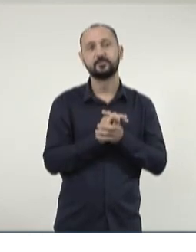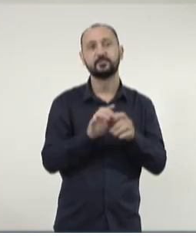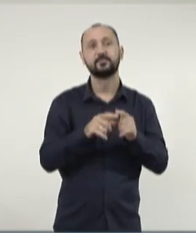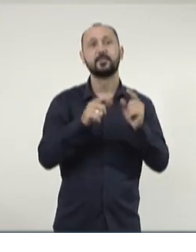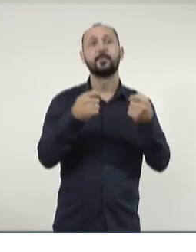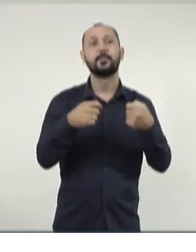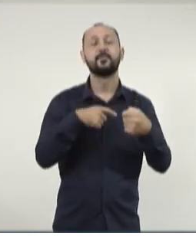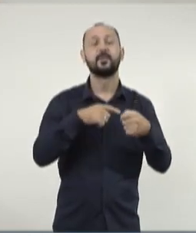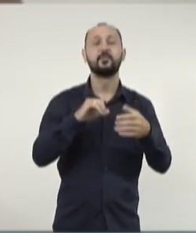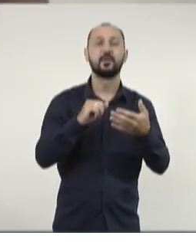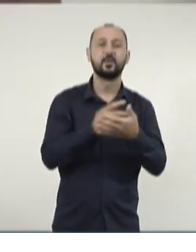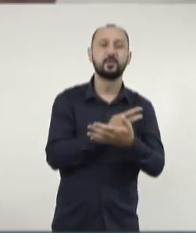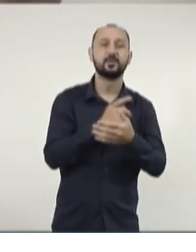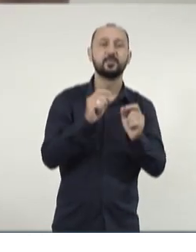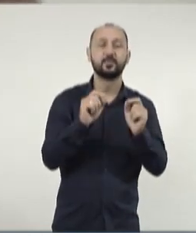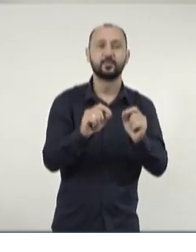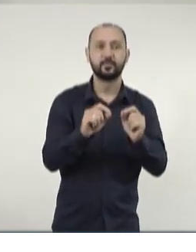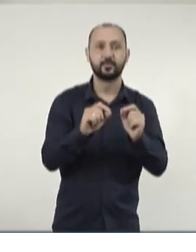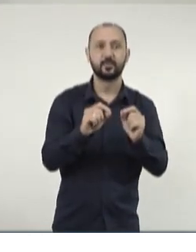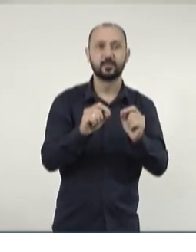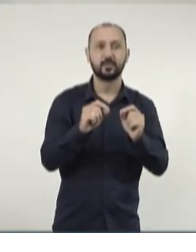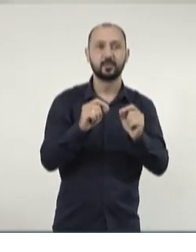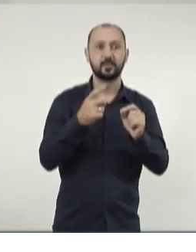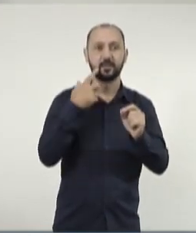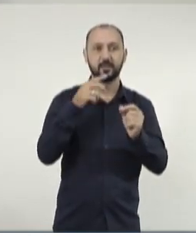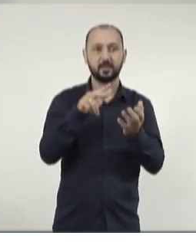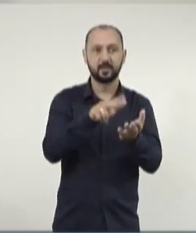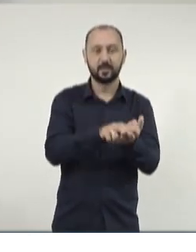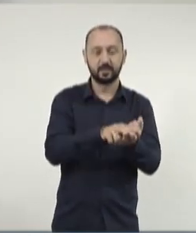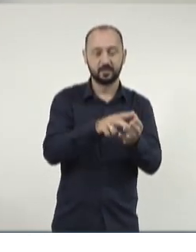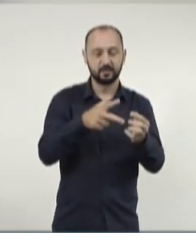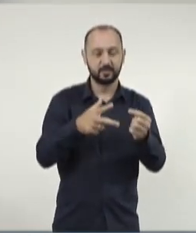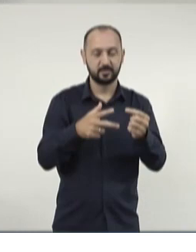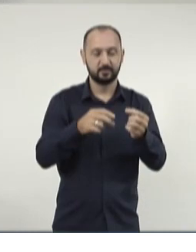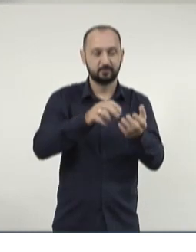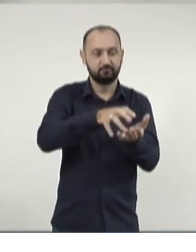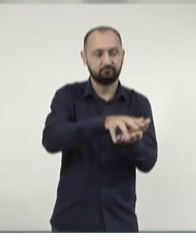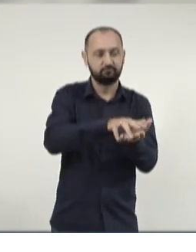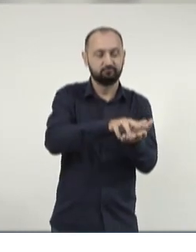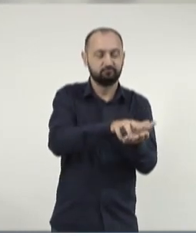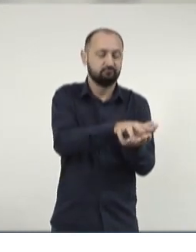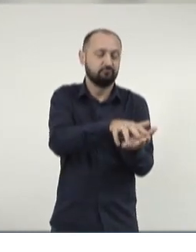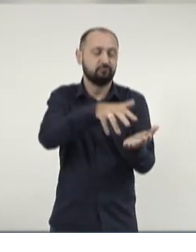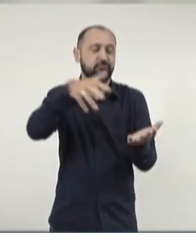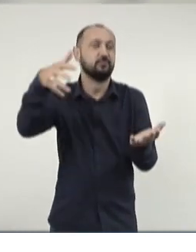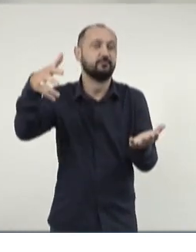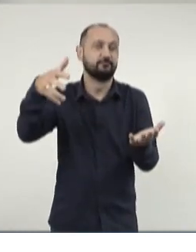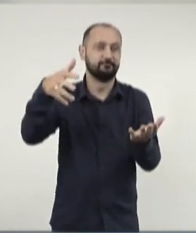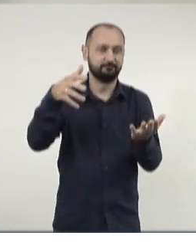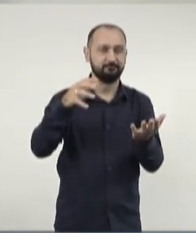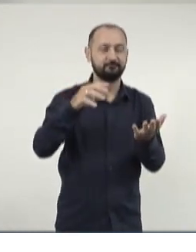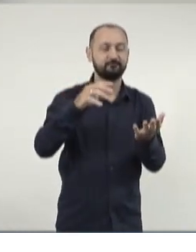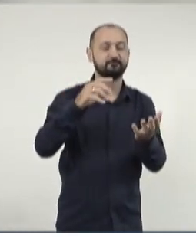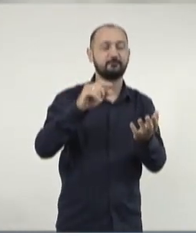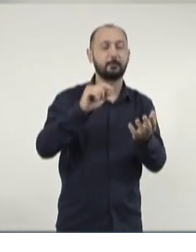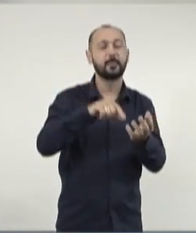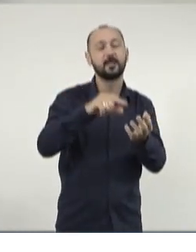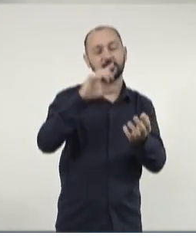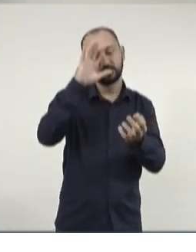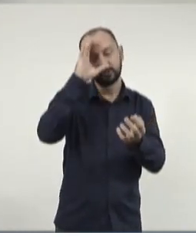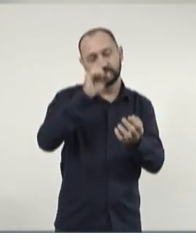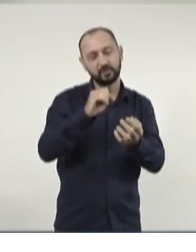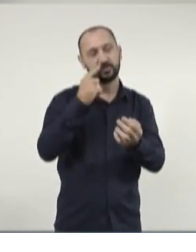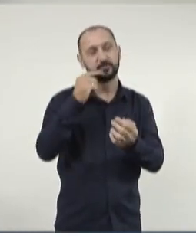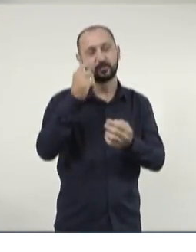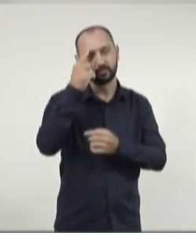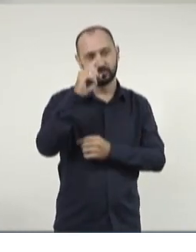precisava acontecer para que ele se desligasse da matéria. E aí, desse dia, a gente tirou